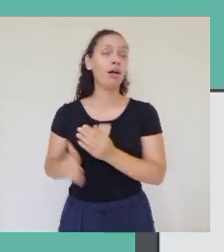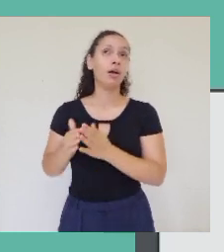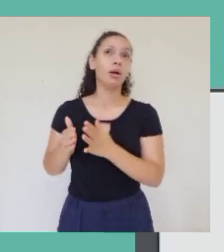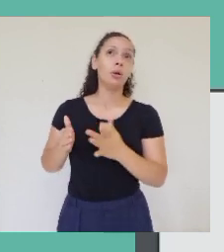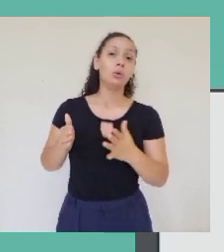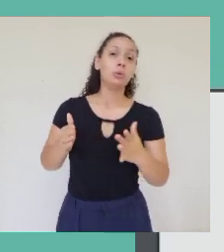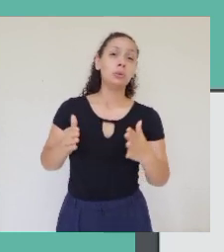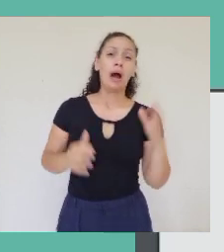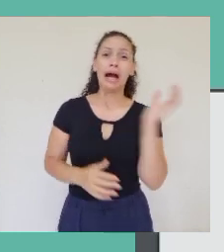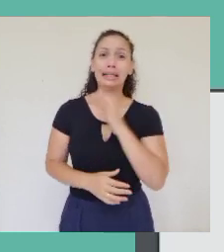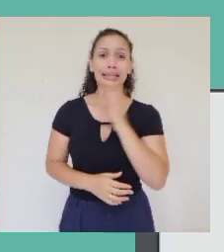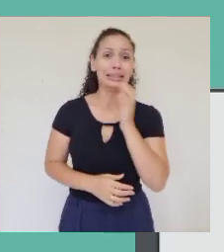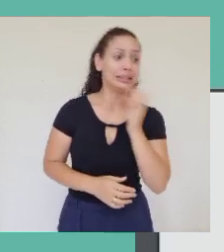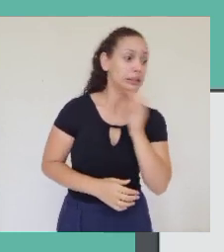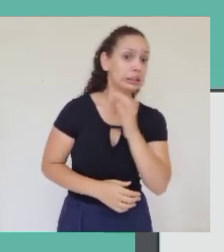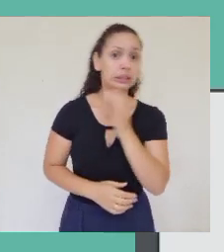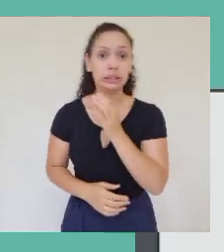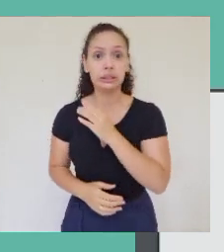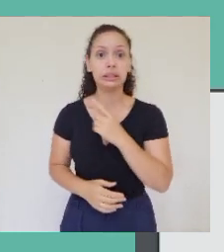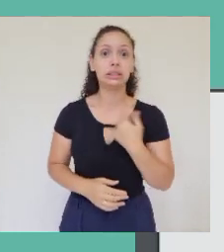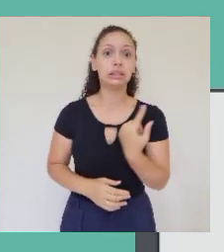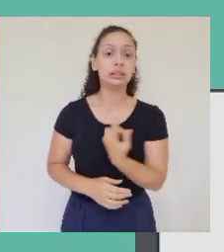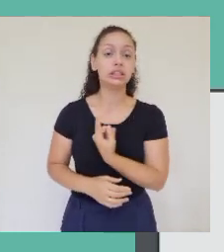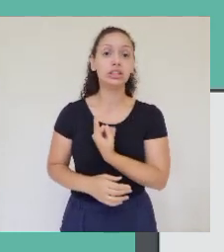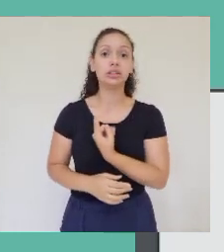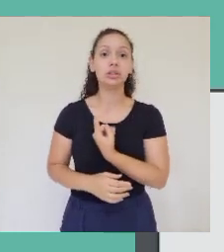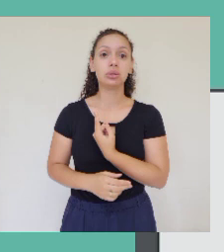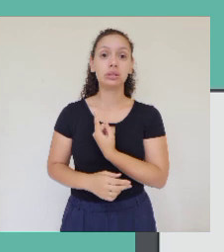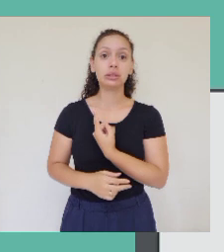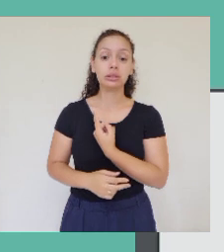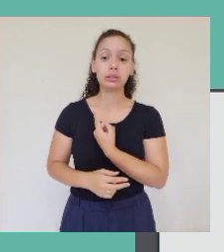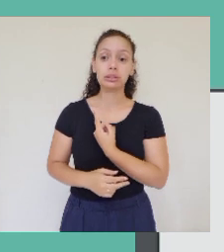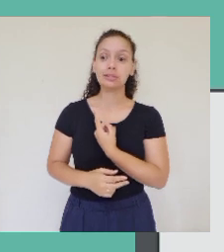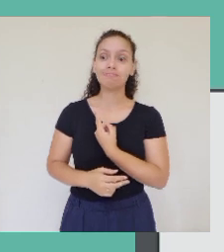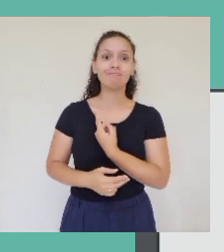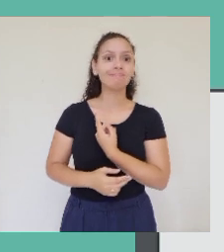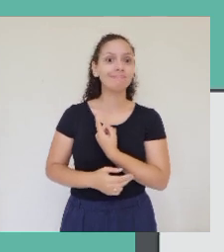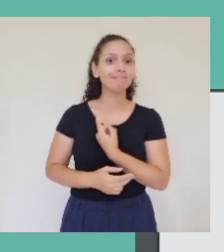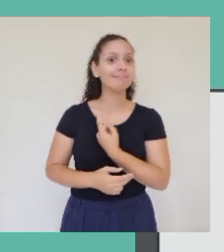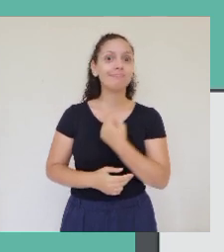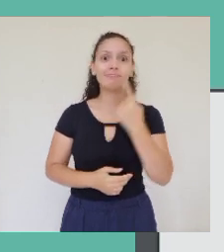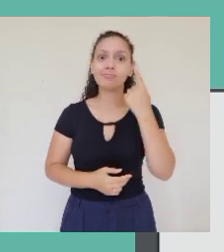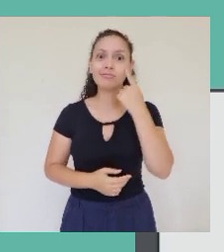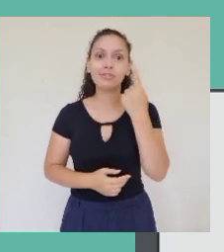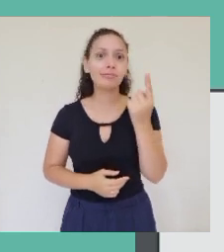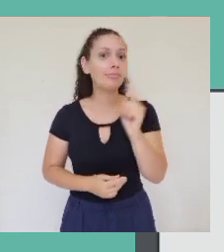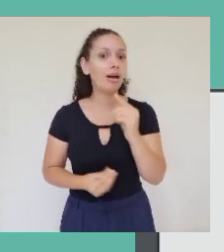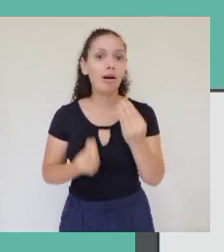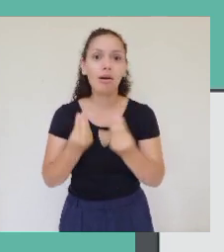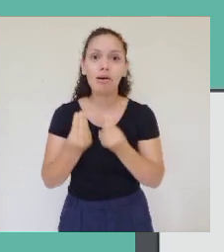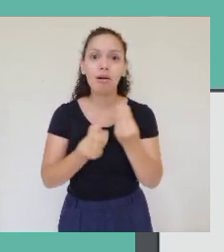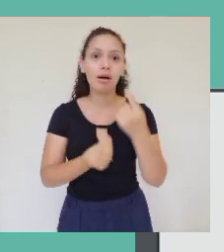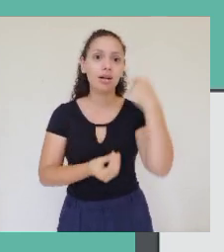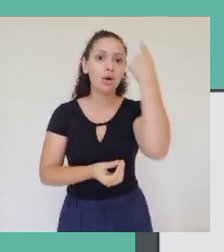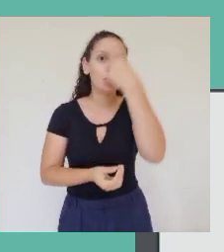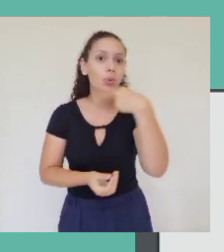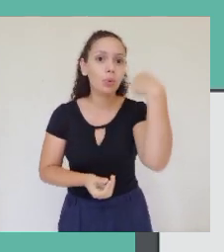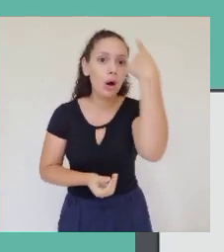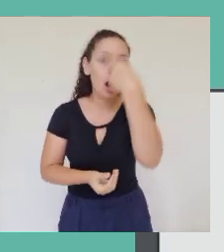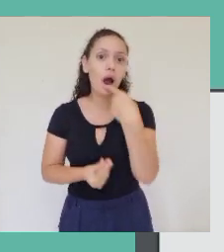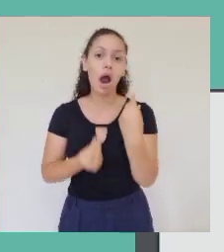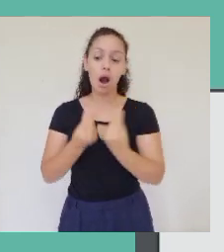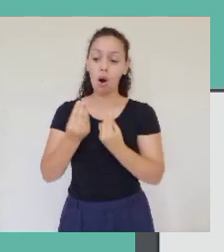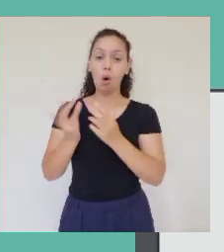a gente não para perceber como que está a nossa carga horária, como que ela está distribuída, o que a gente faz mais, como que a gente